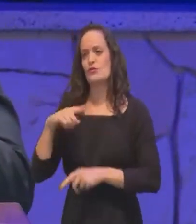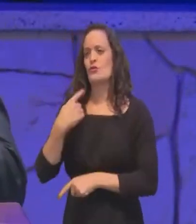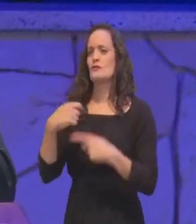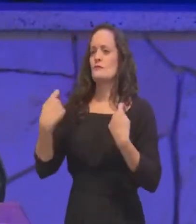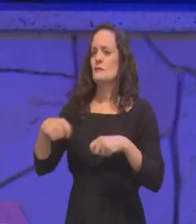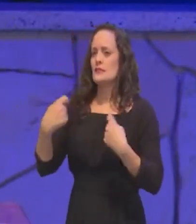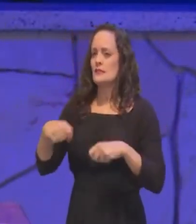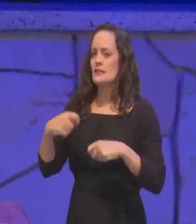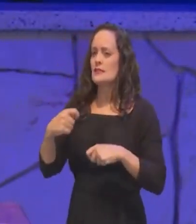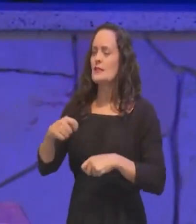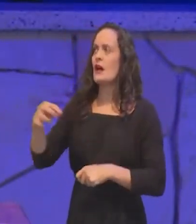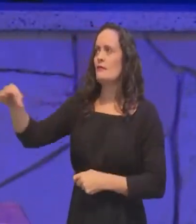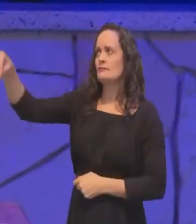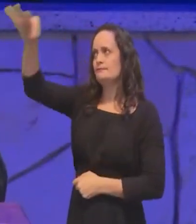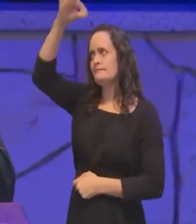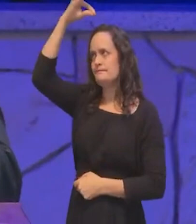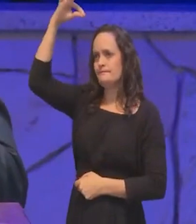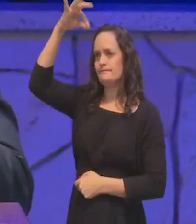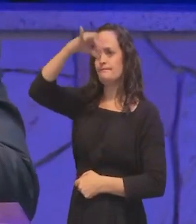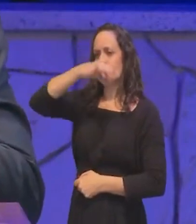para conduzir a vida da igreja,